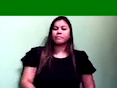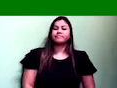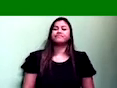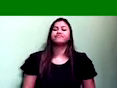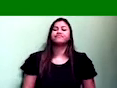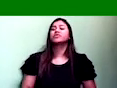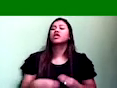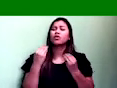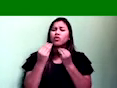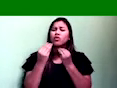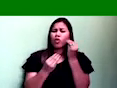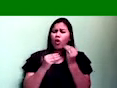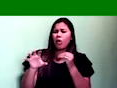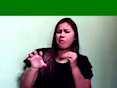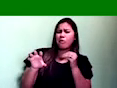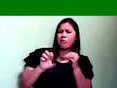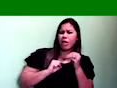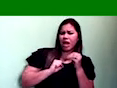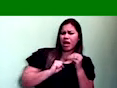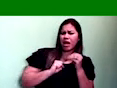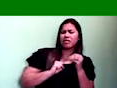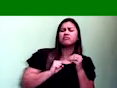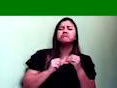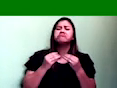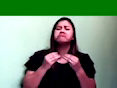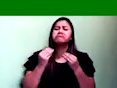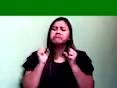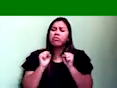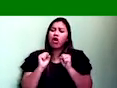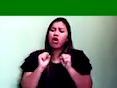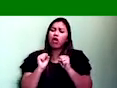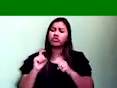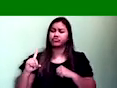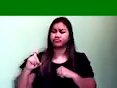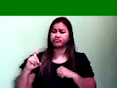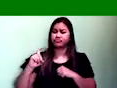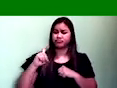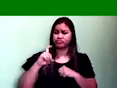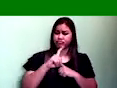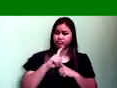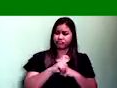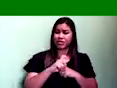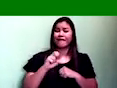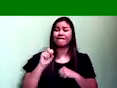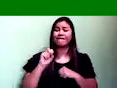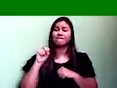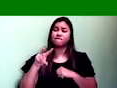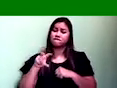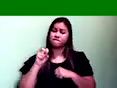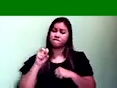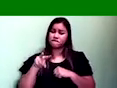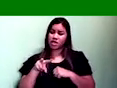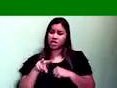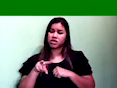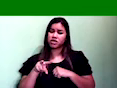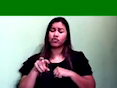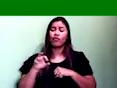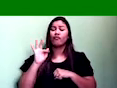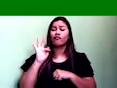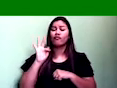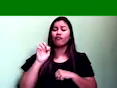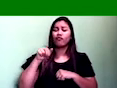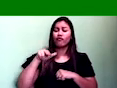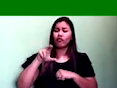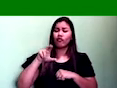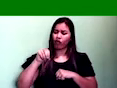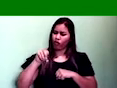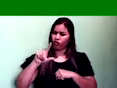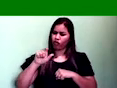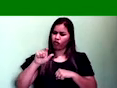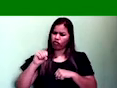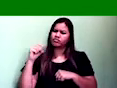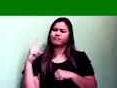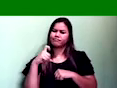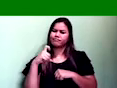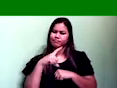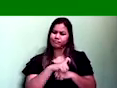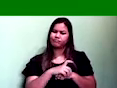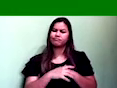bactérias, fungos, protozoários ou ectoparasitas, no caso dos piolhos e da sarna.